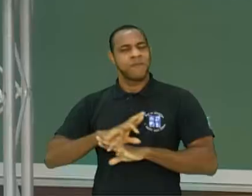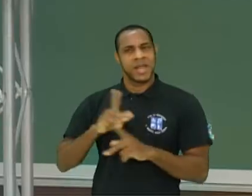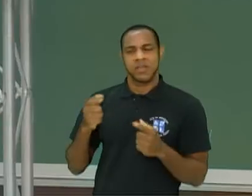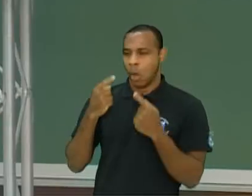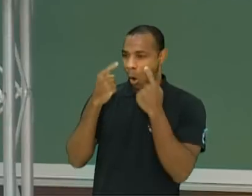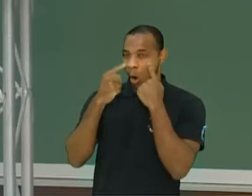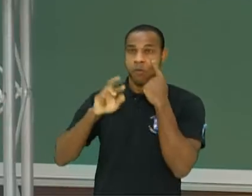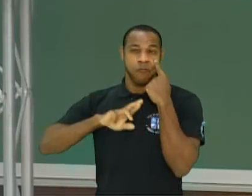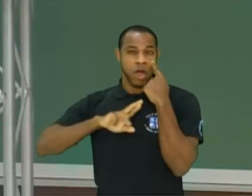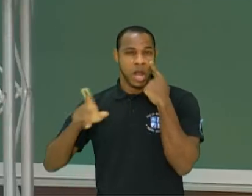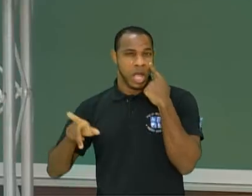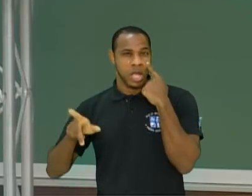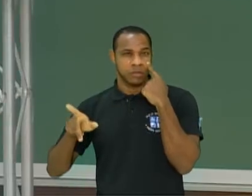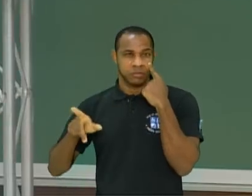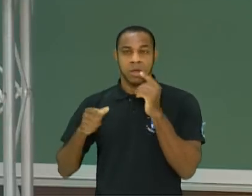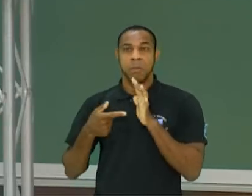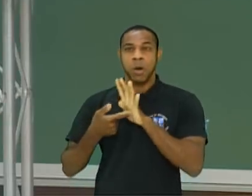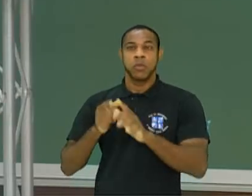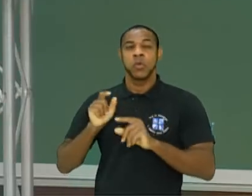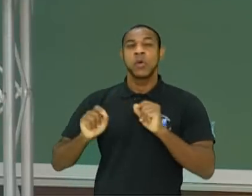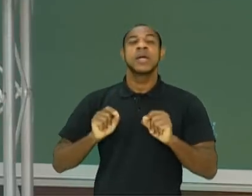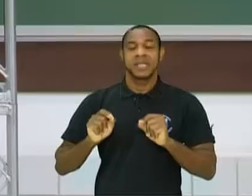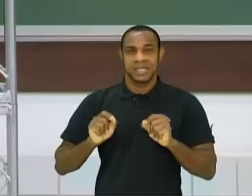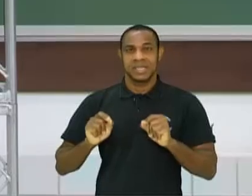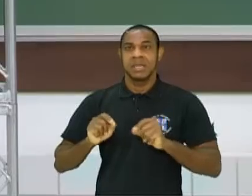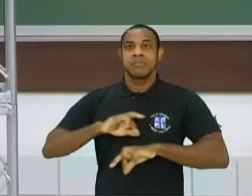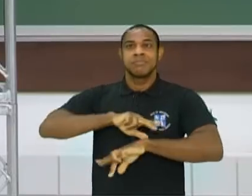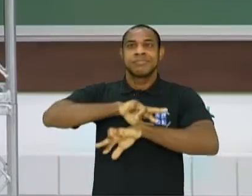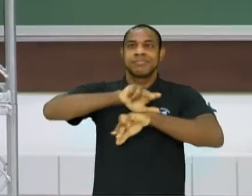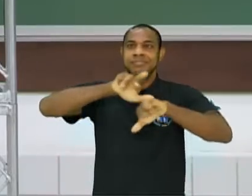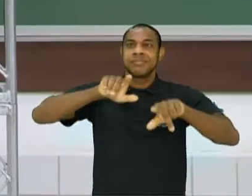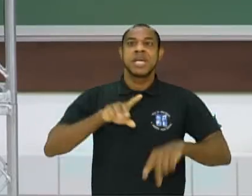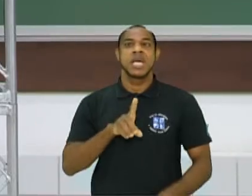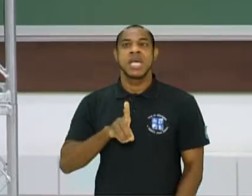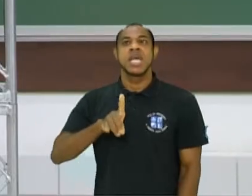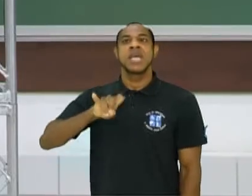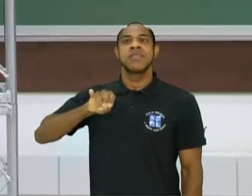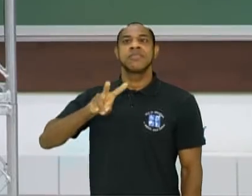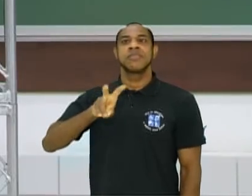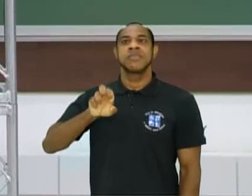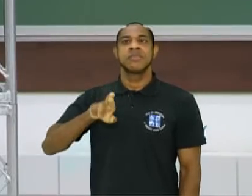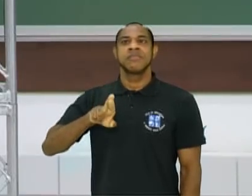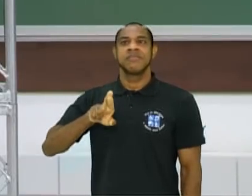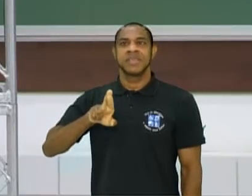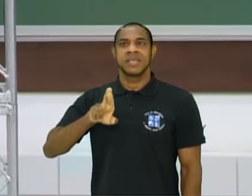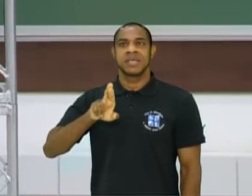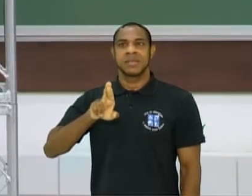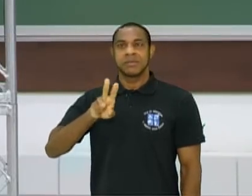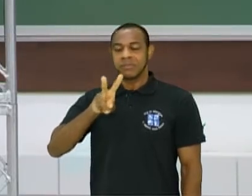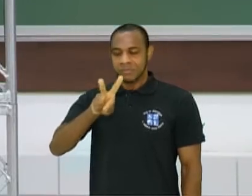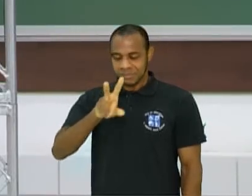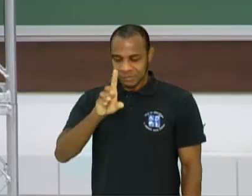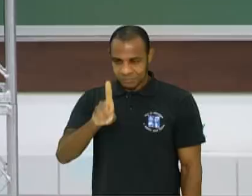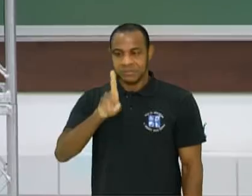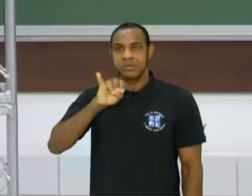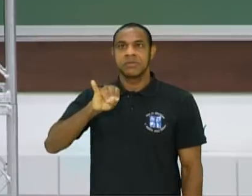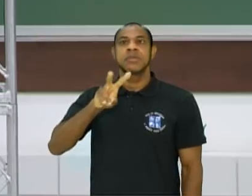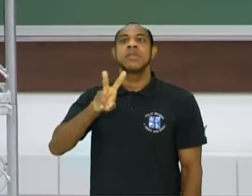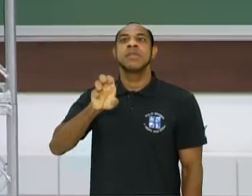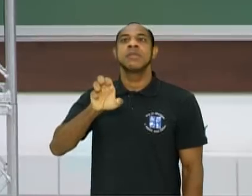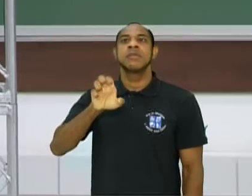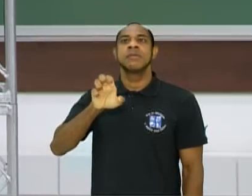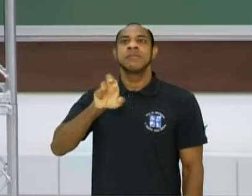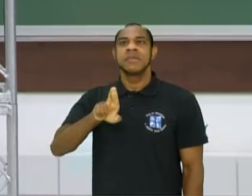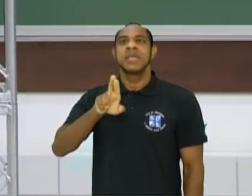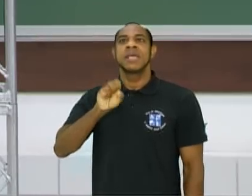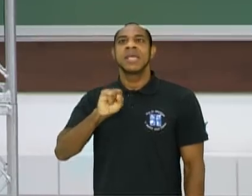os olhos. Isso mostra para nós a diversidade que nós temos no mundo, né? E que essa diversidade, o que ela representa, né,